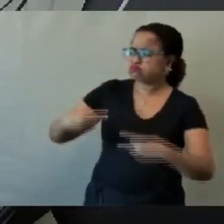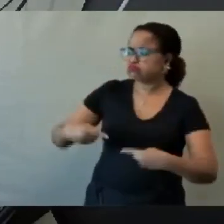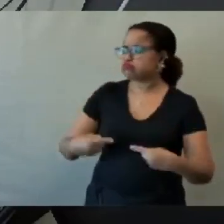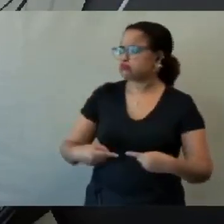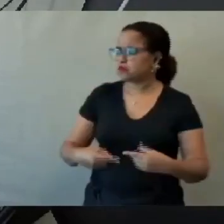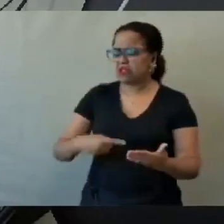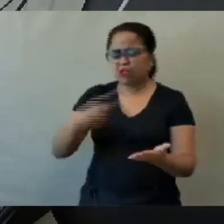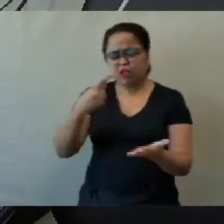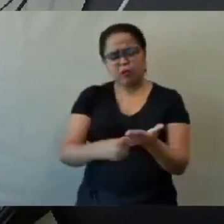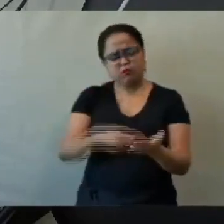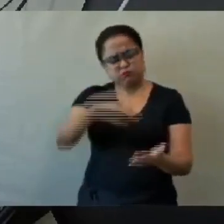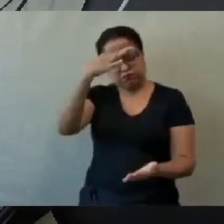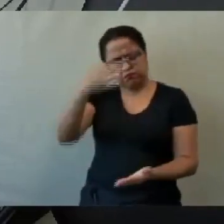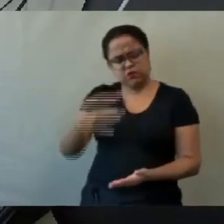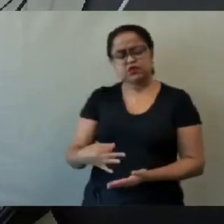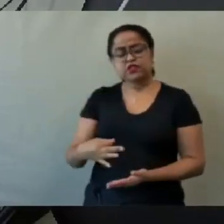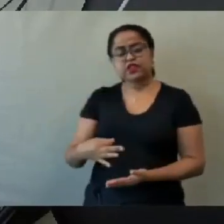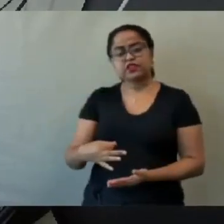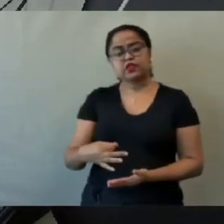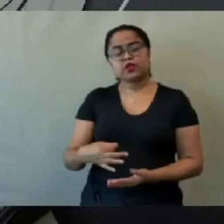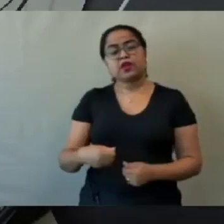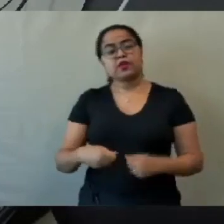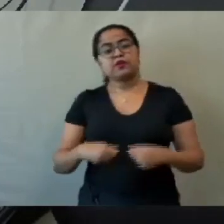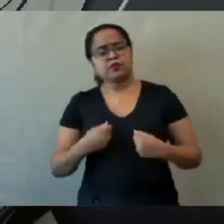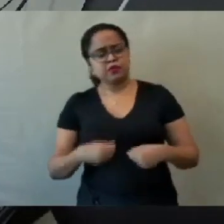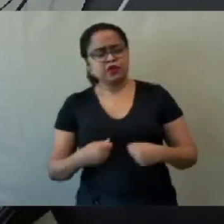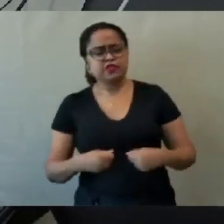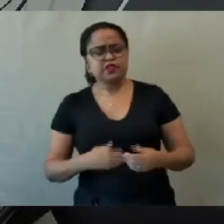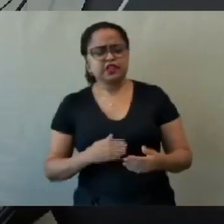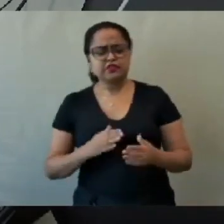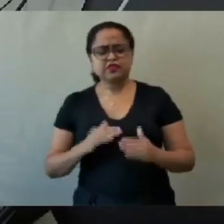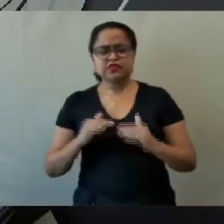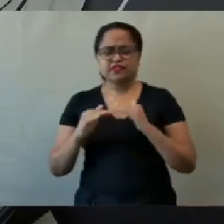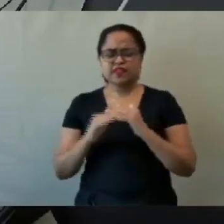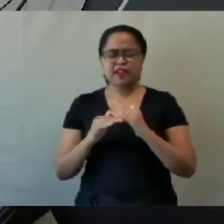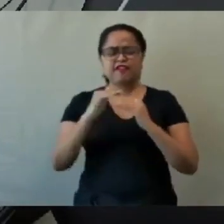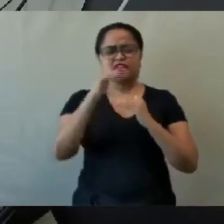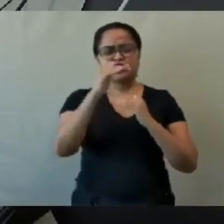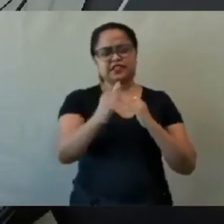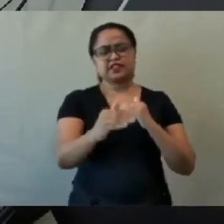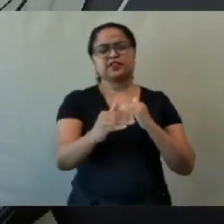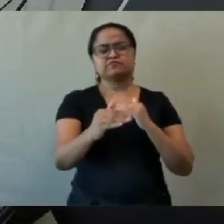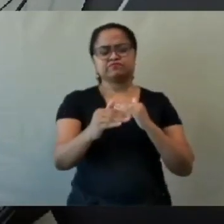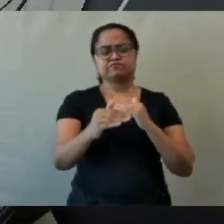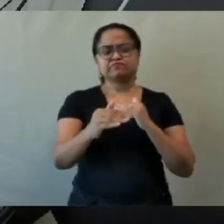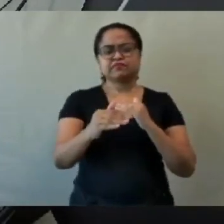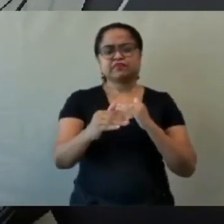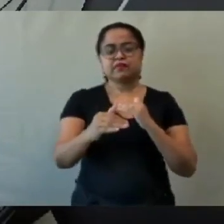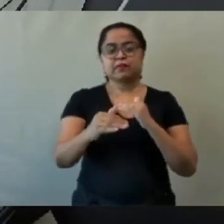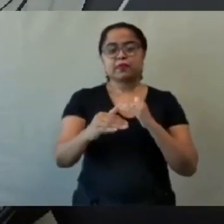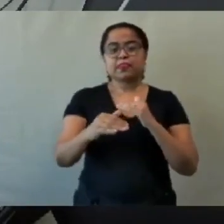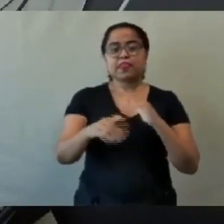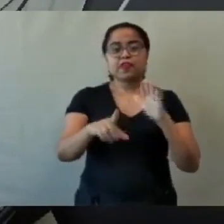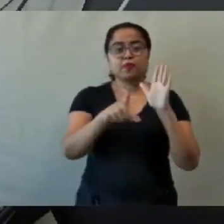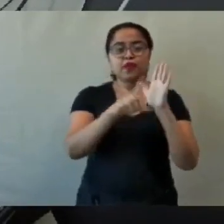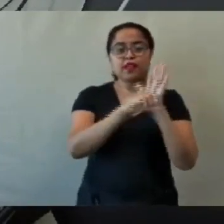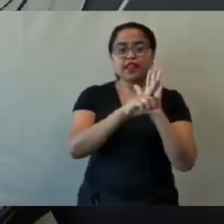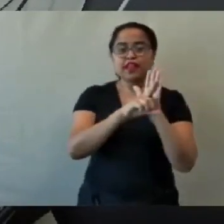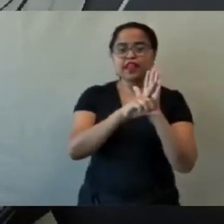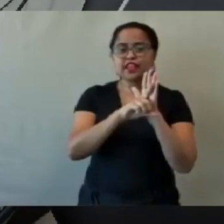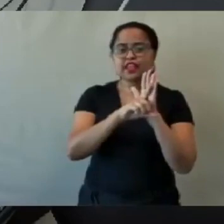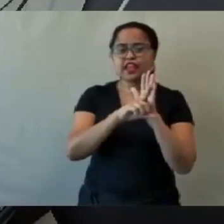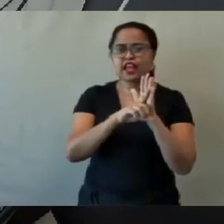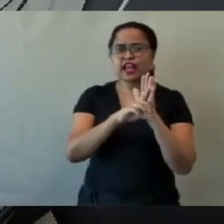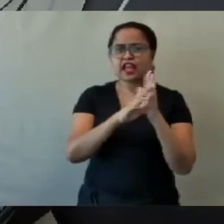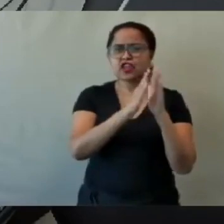rigor para que a gente possa, de fato, avançar. É uma lei que, quando é aprovada, ela dura 10 anos. Então, ela